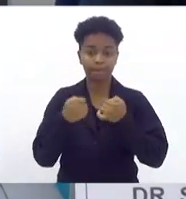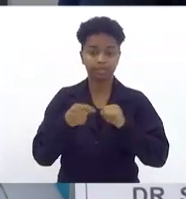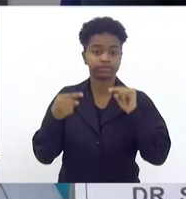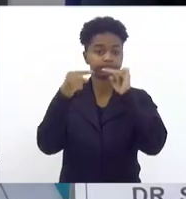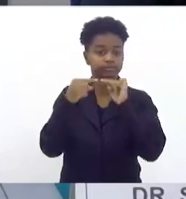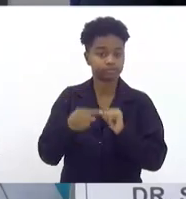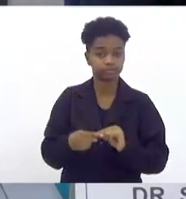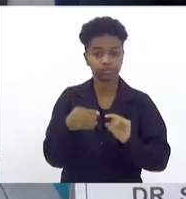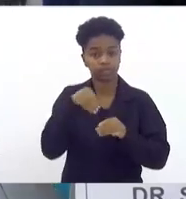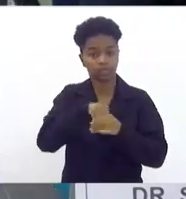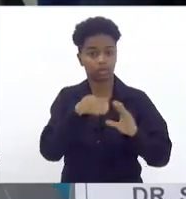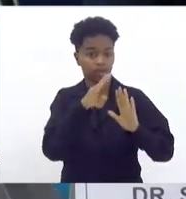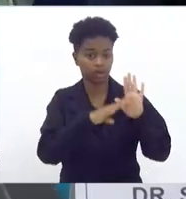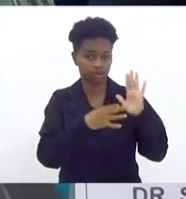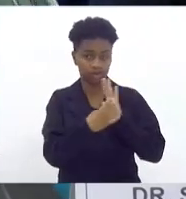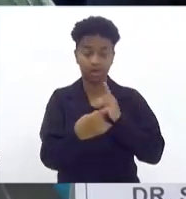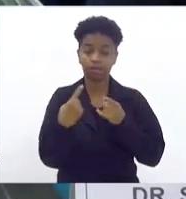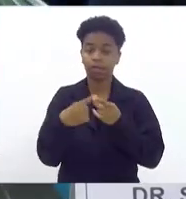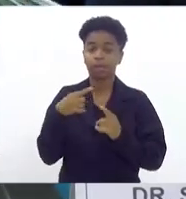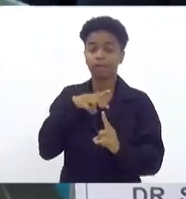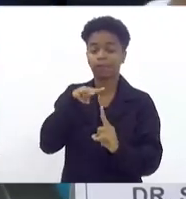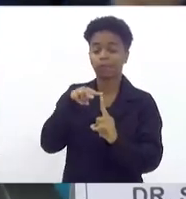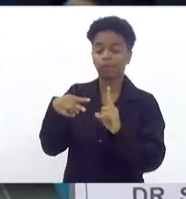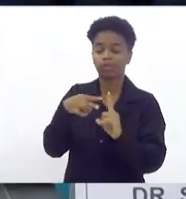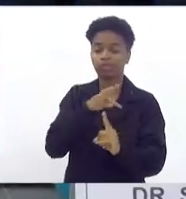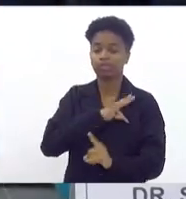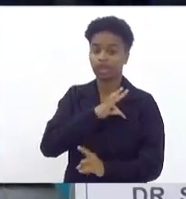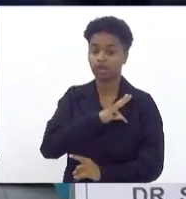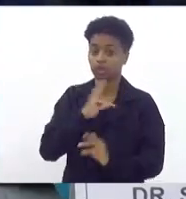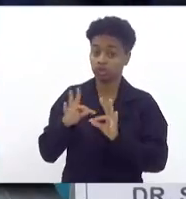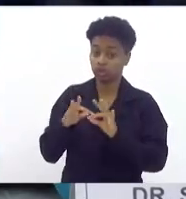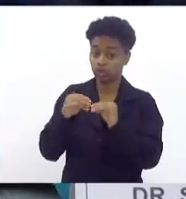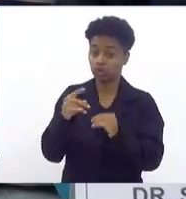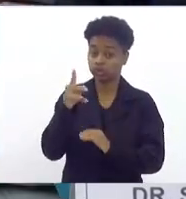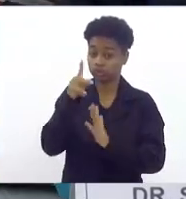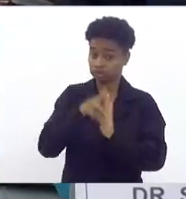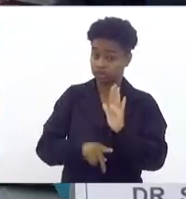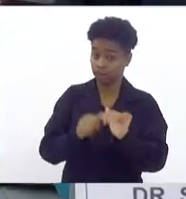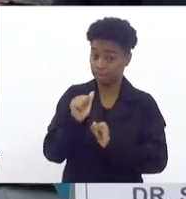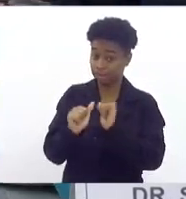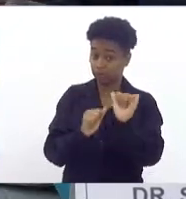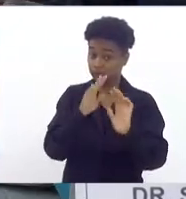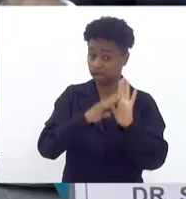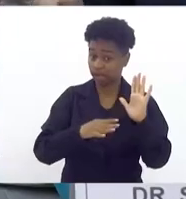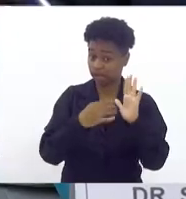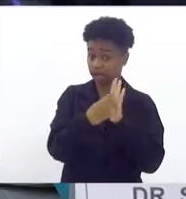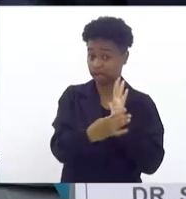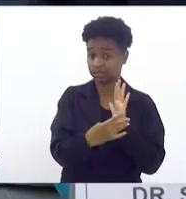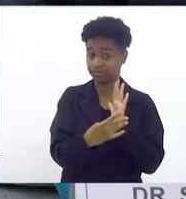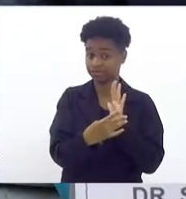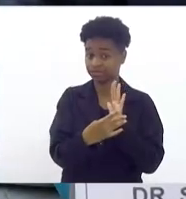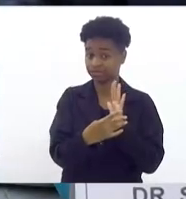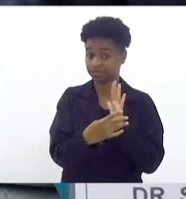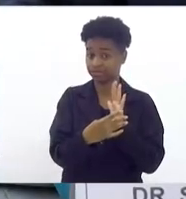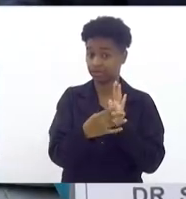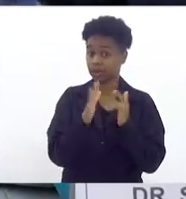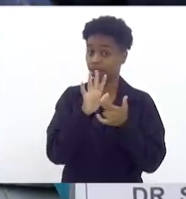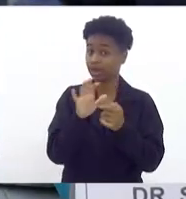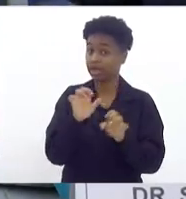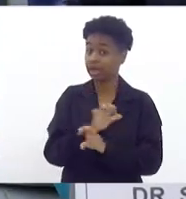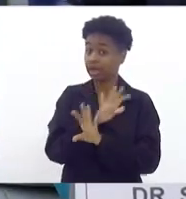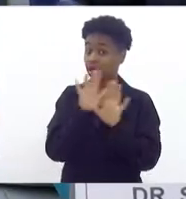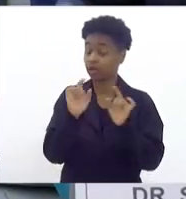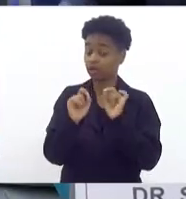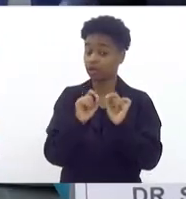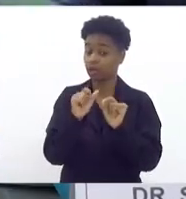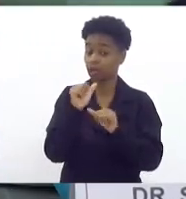porque a gente tem, sob o ponto de vista técnico, todos os projetos que alteram o calendário, ele é muito claro de alterar